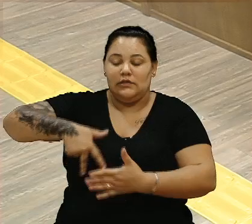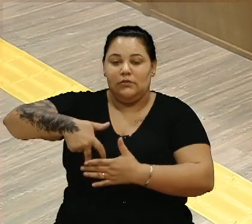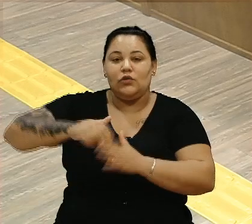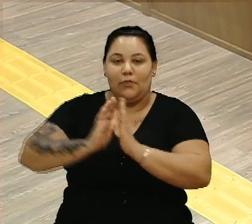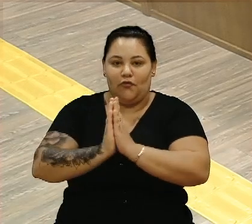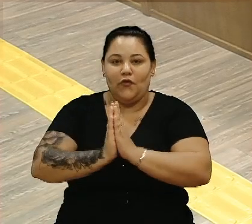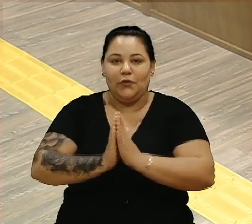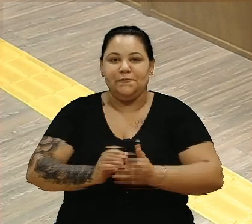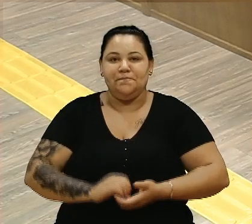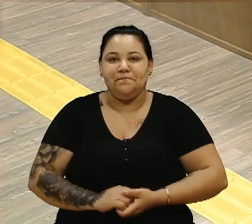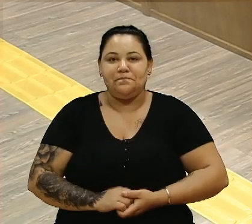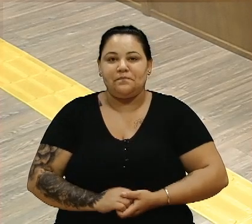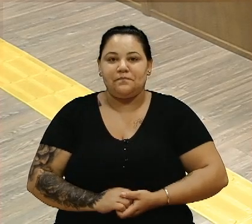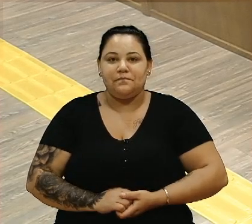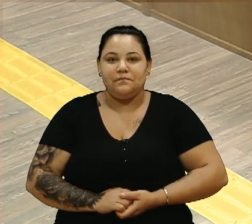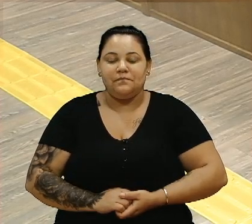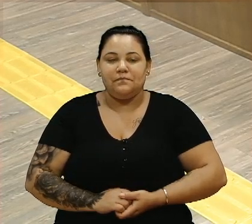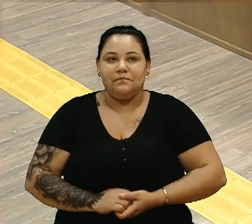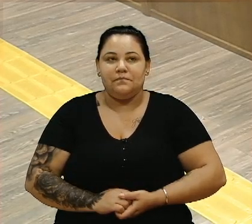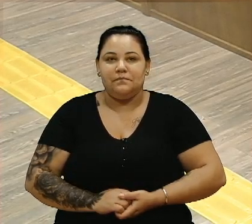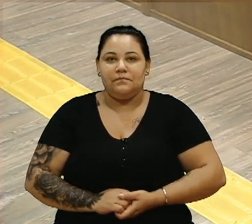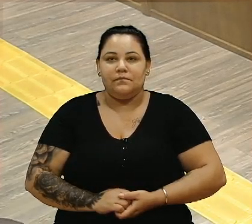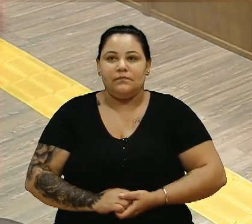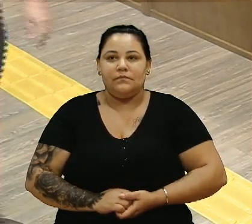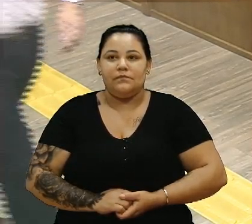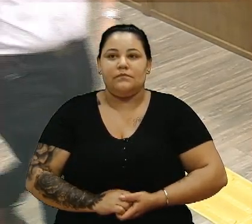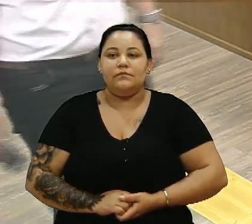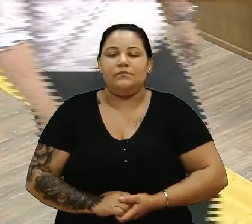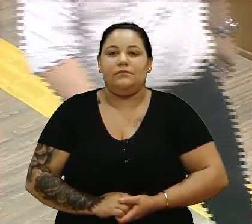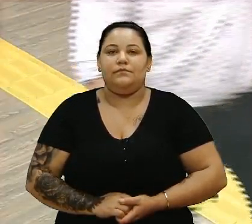tribuna, vereador Iago Morandi.